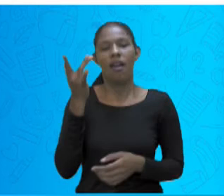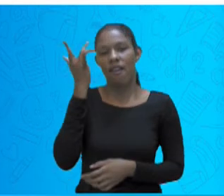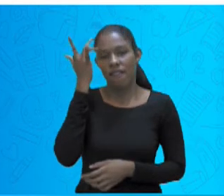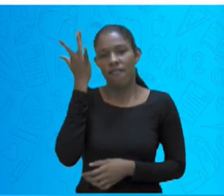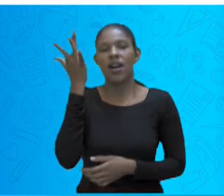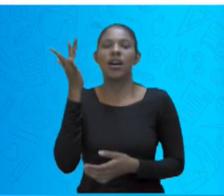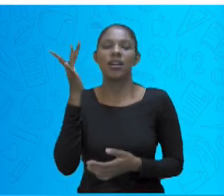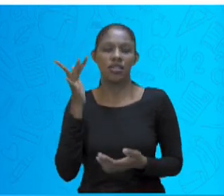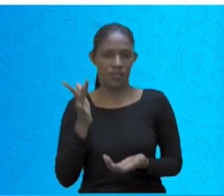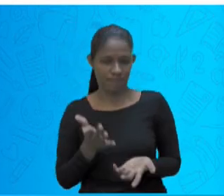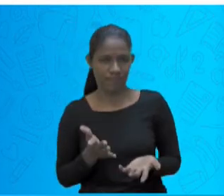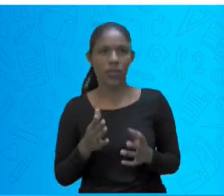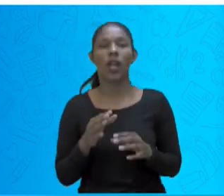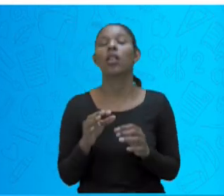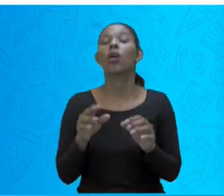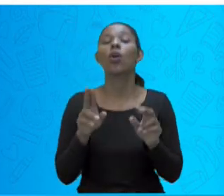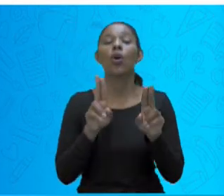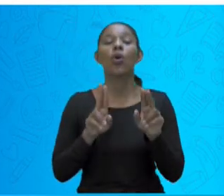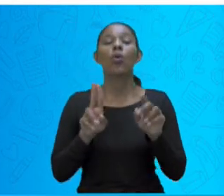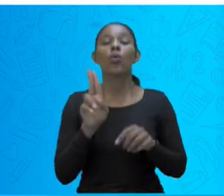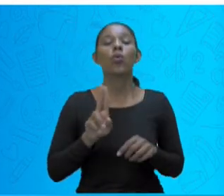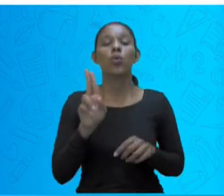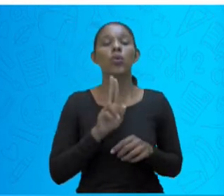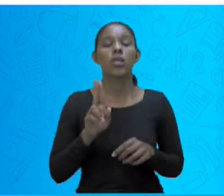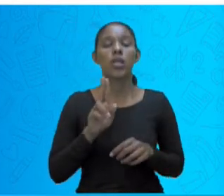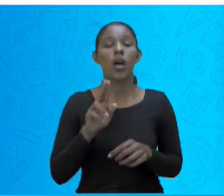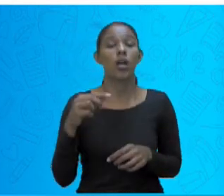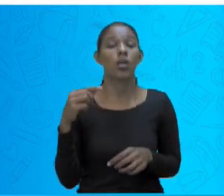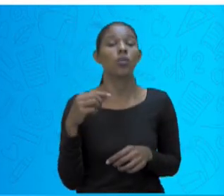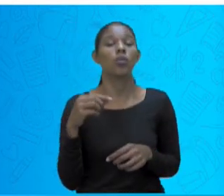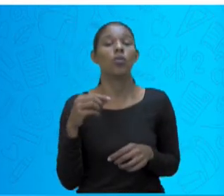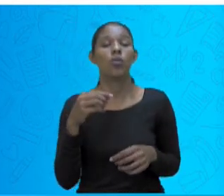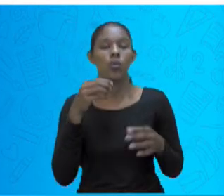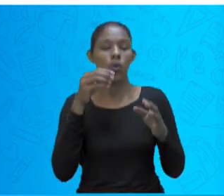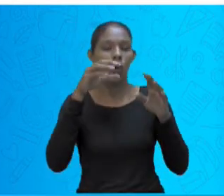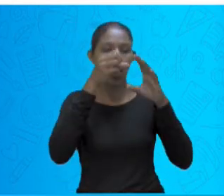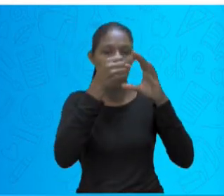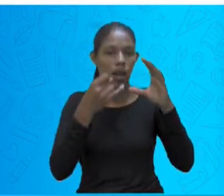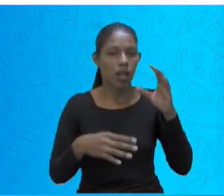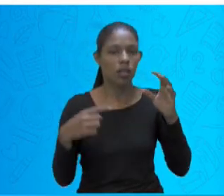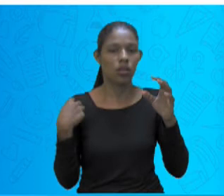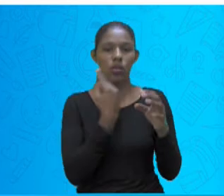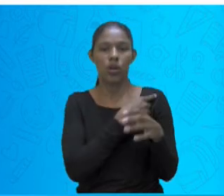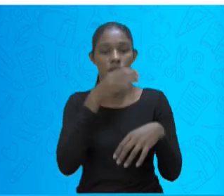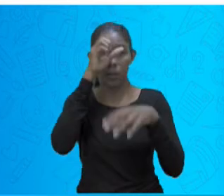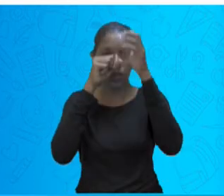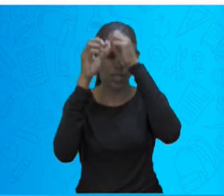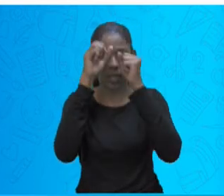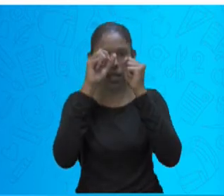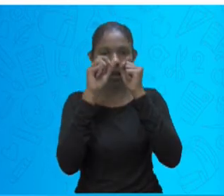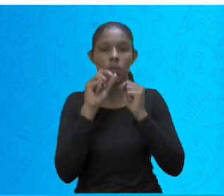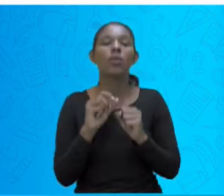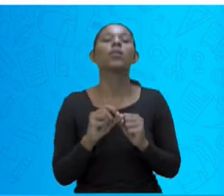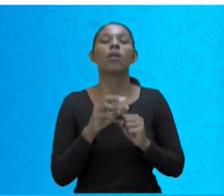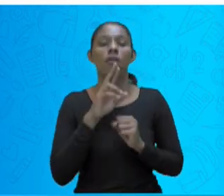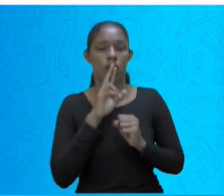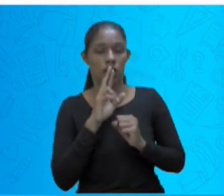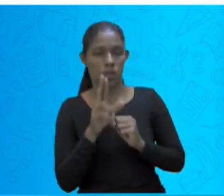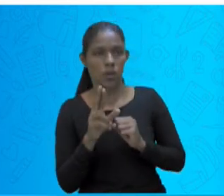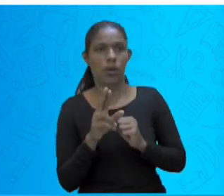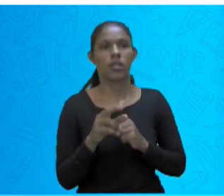nós estudamos, vamos resolver rapidinho. 2 alunos resolveram. O primeiro foi o